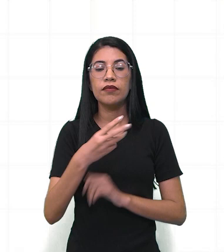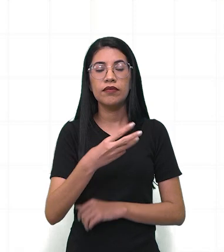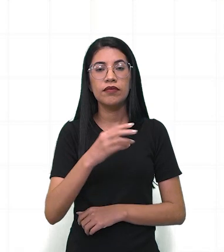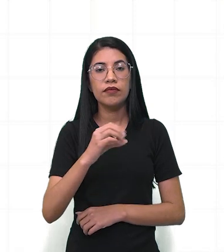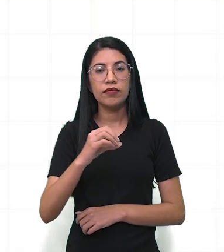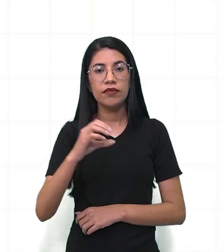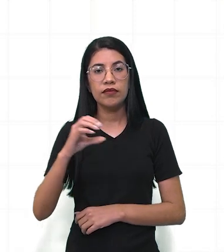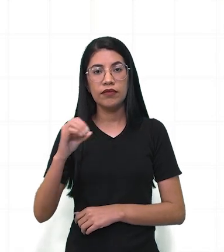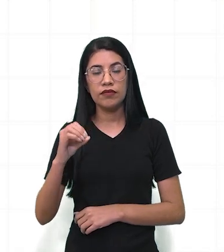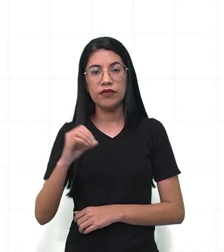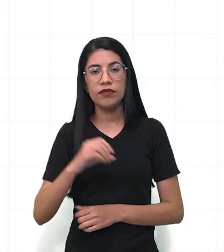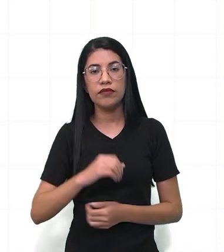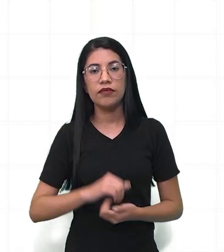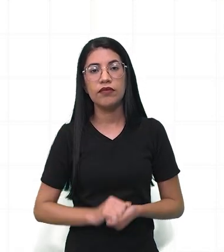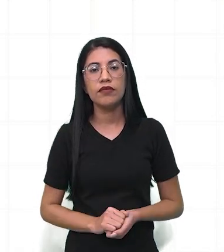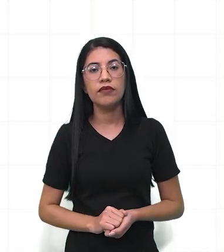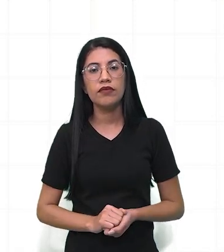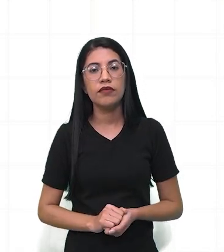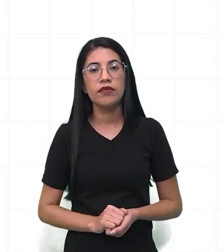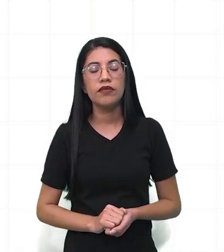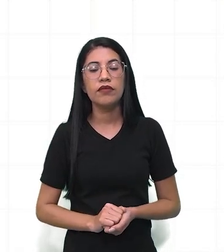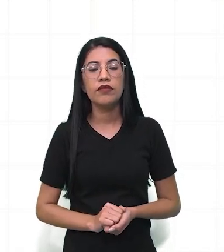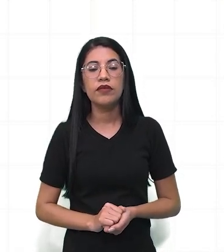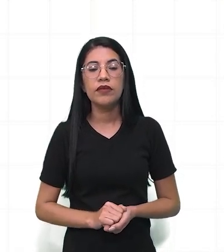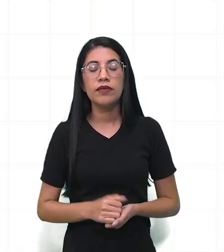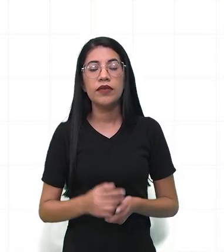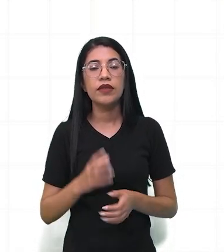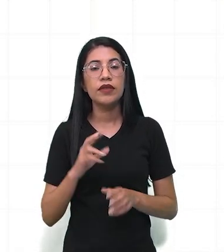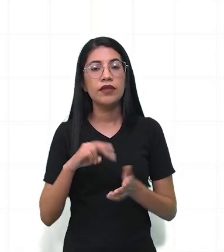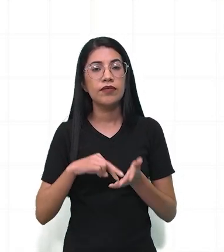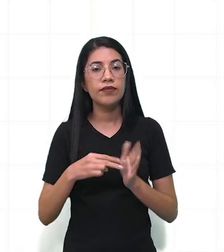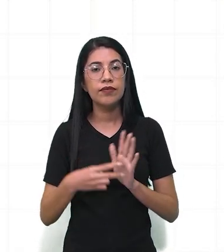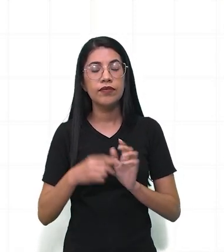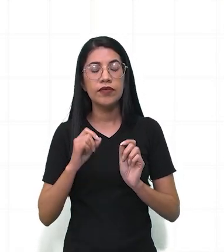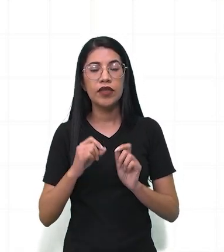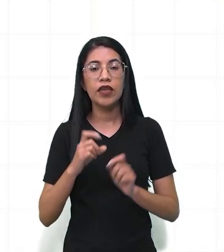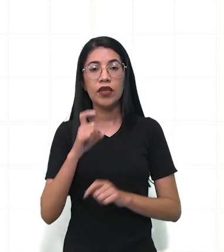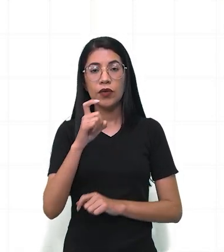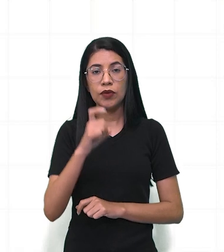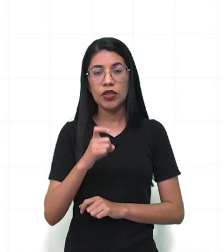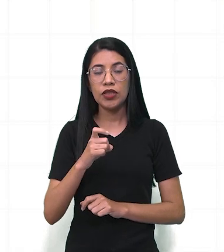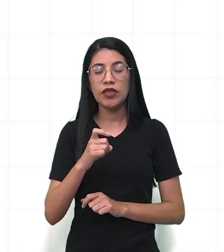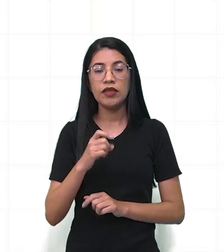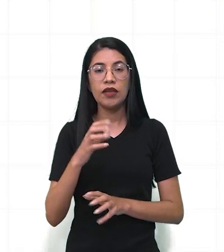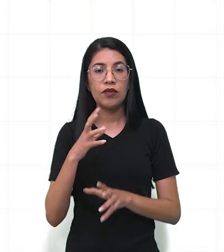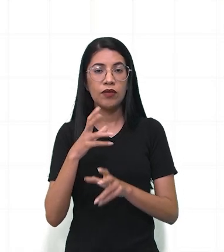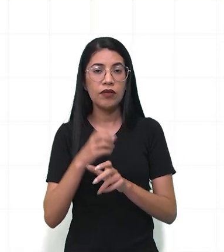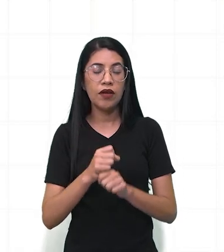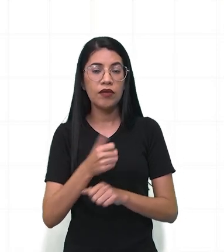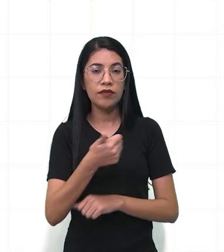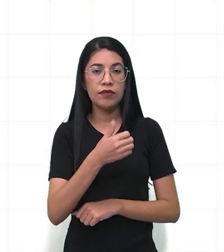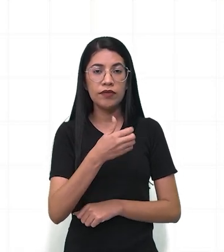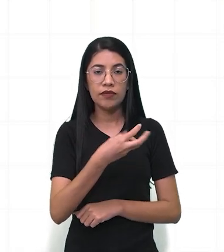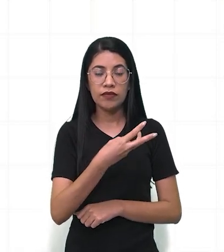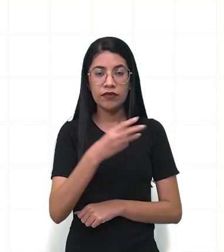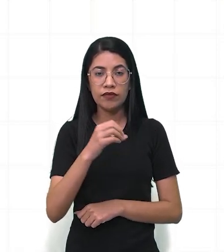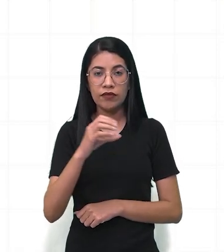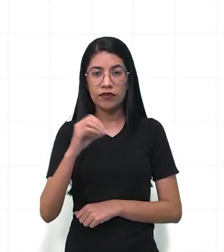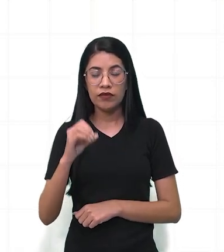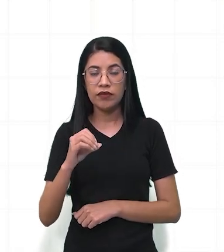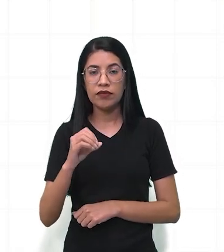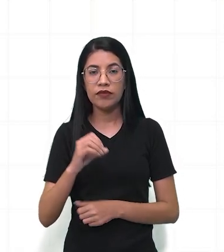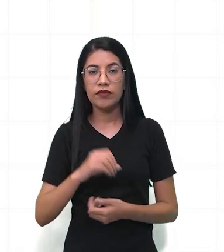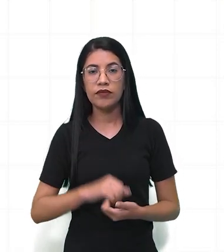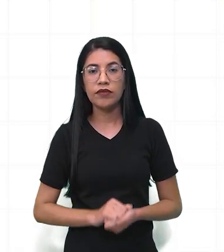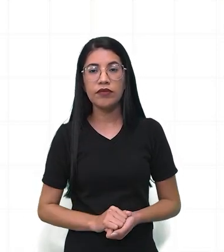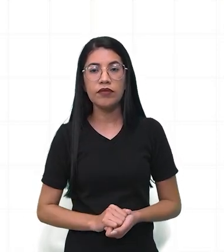Ou seja, o 100%, que é o x, do valor é igual a 300. Ok?